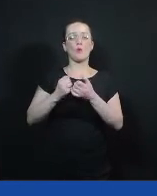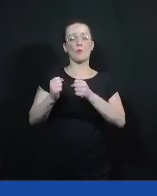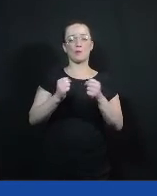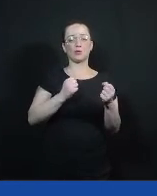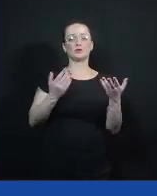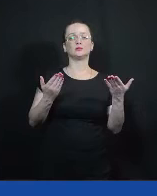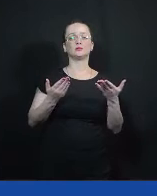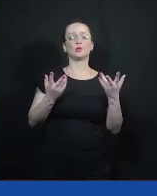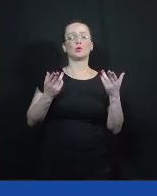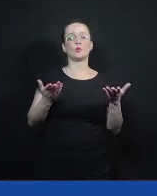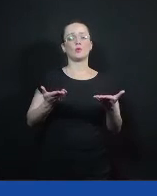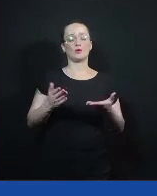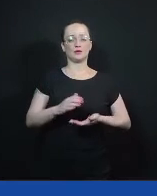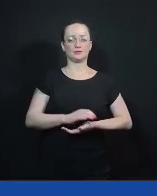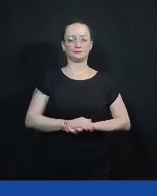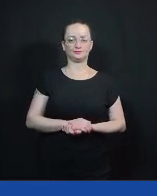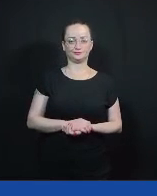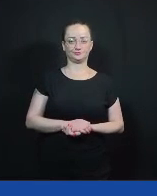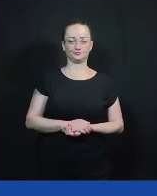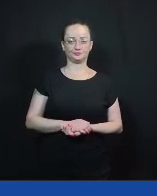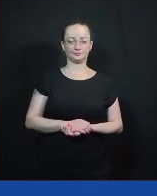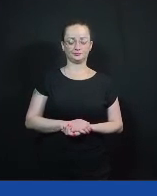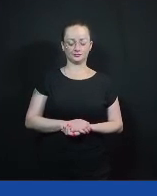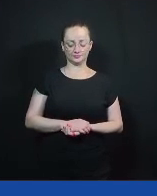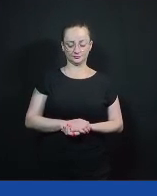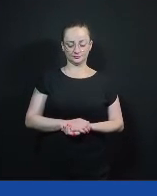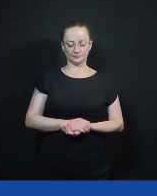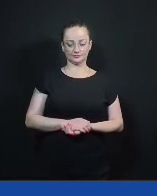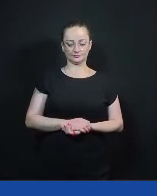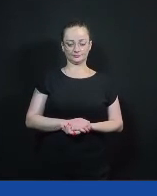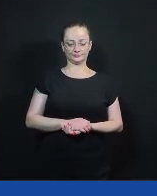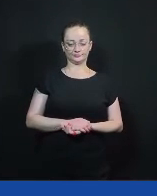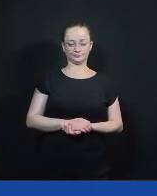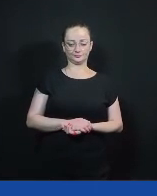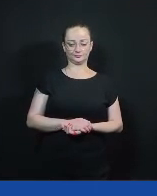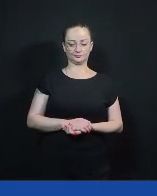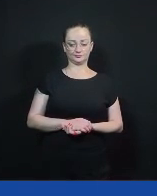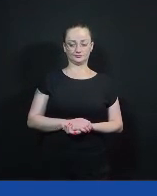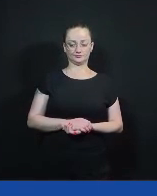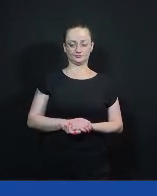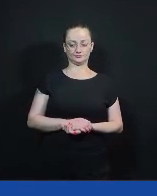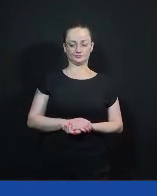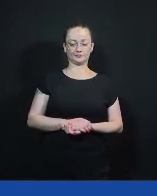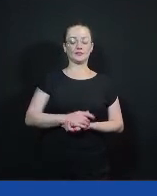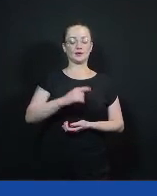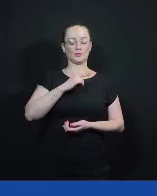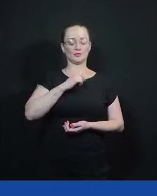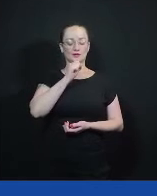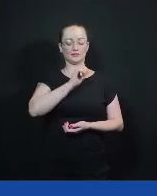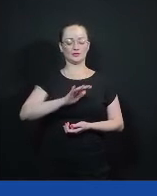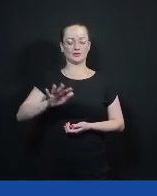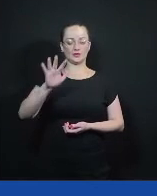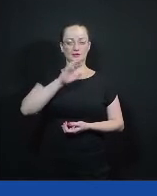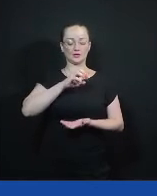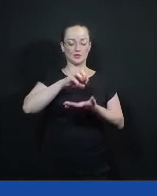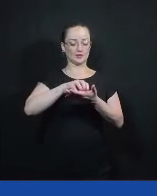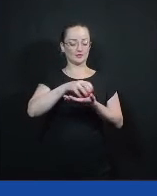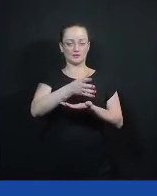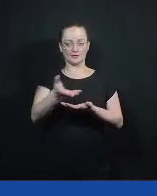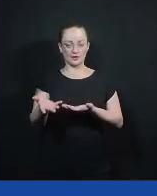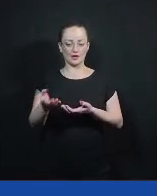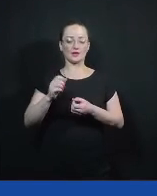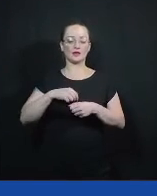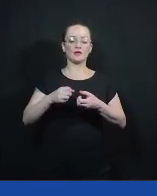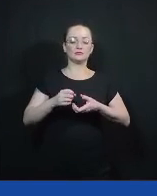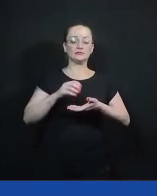poder aos prefeitos quanto agora. Então, a despeito de termos uma federação muito descentralizada, nesse sentido, desenhada